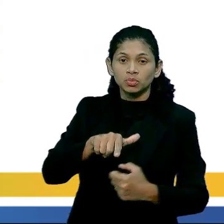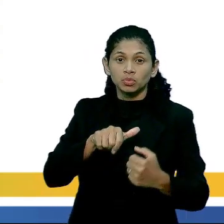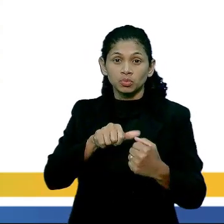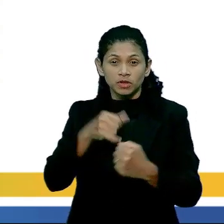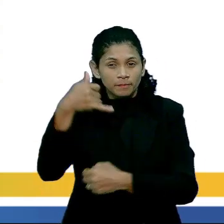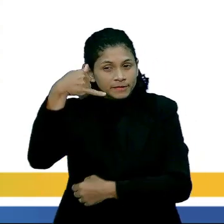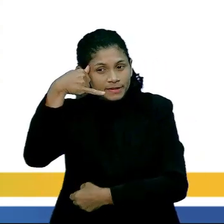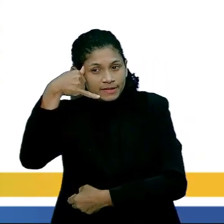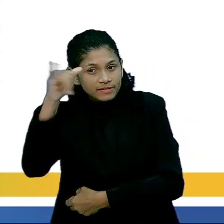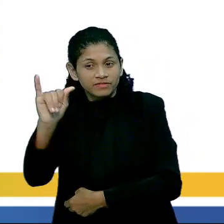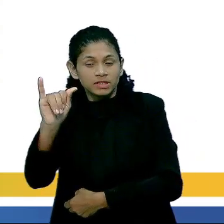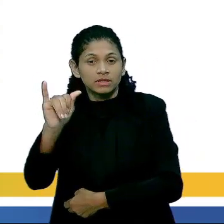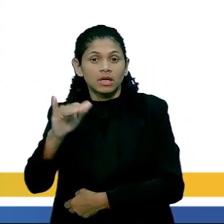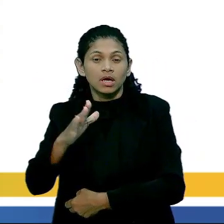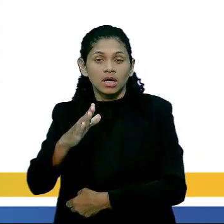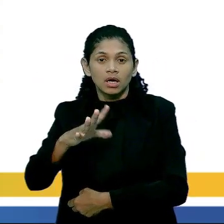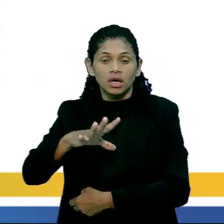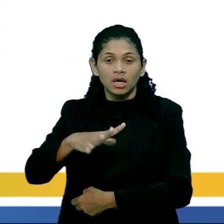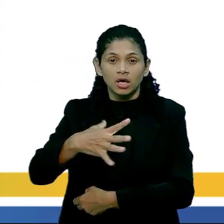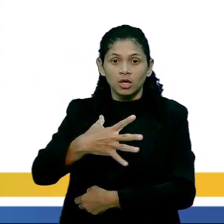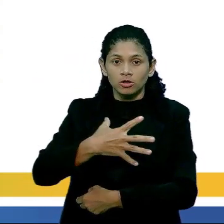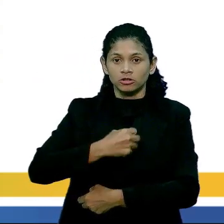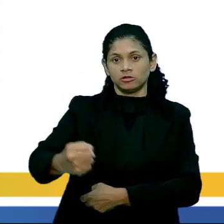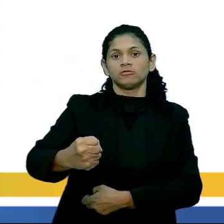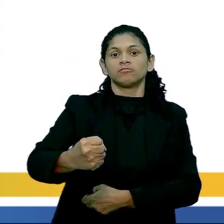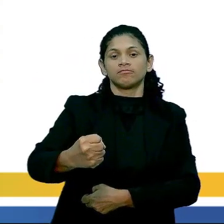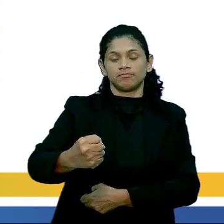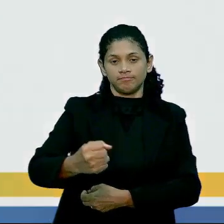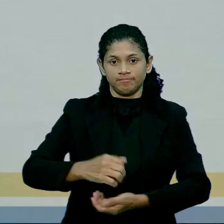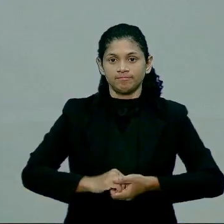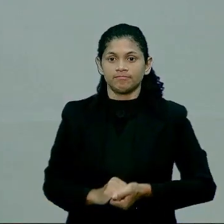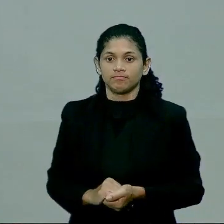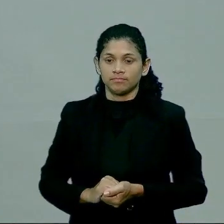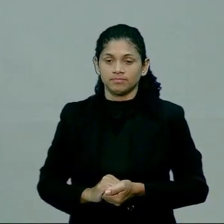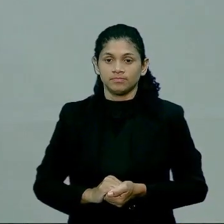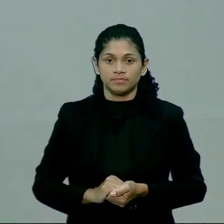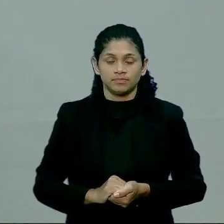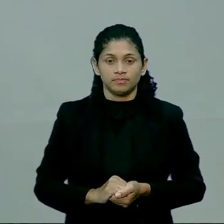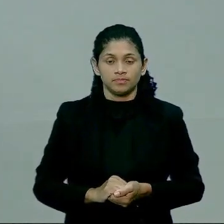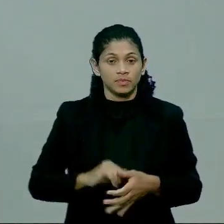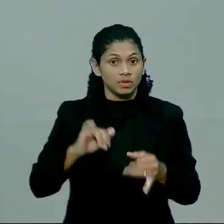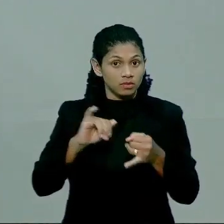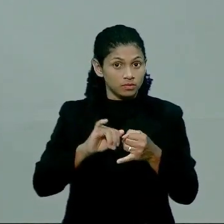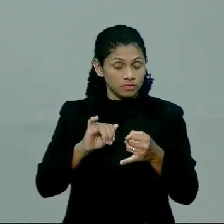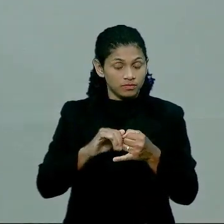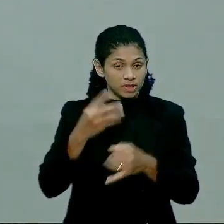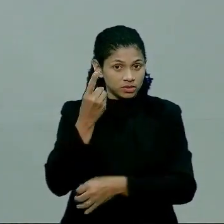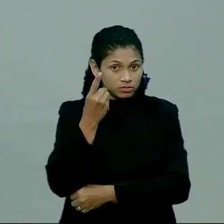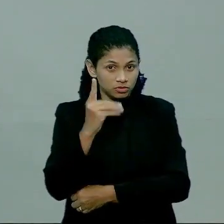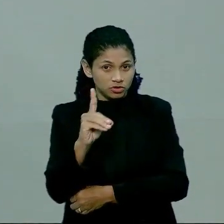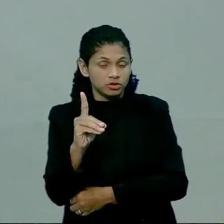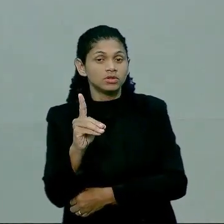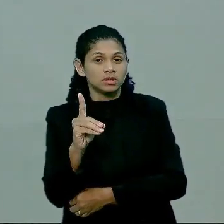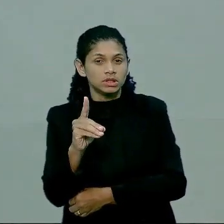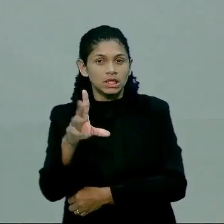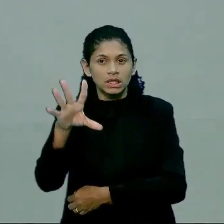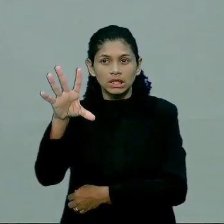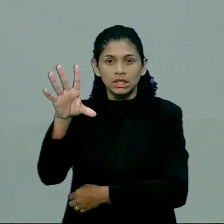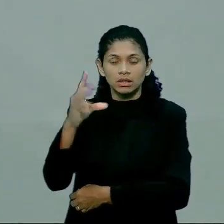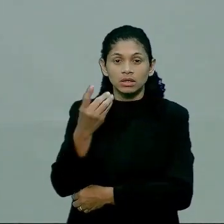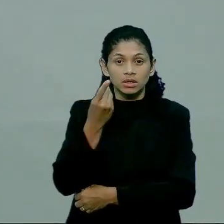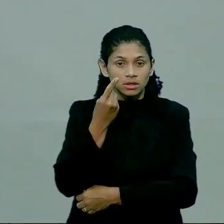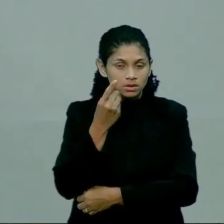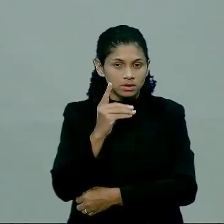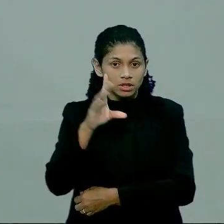esse dia 10 de setembro então geralmente galera quando se faz esses dias né o Dia D Como por exemplo